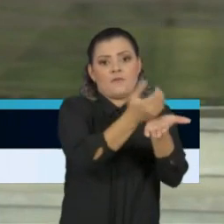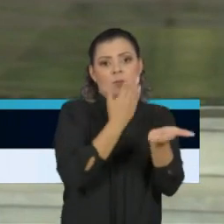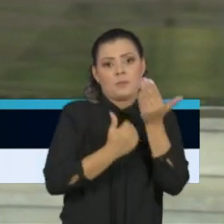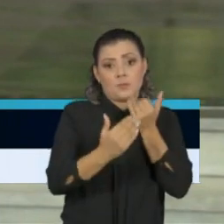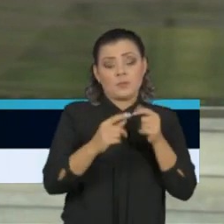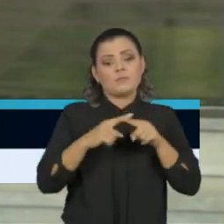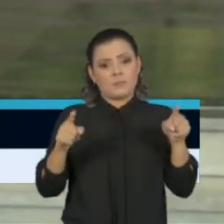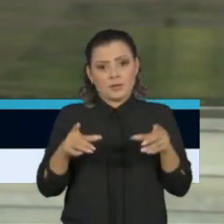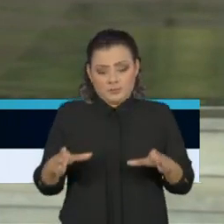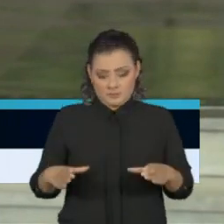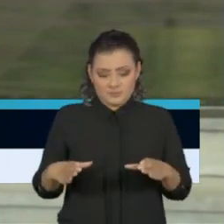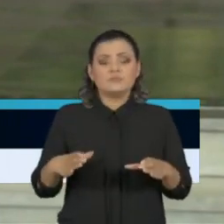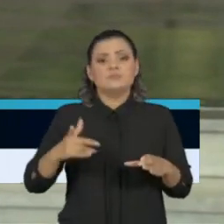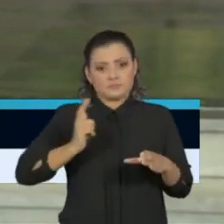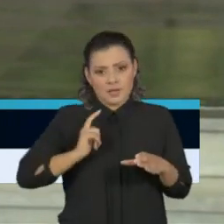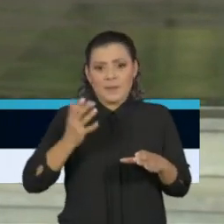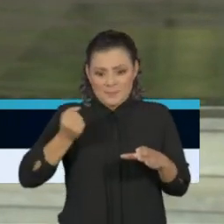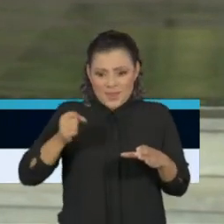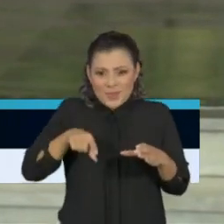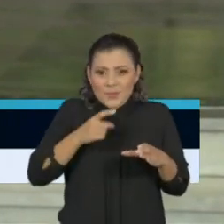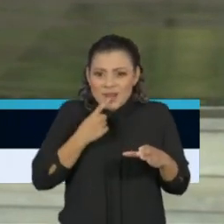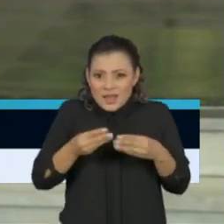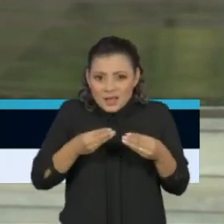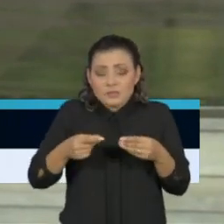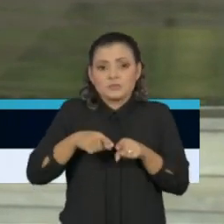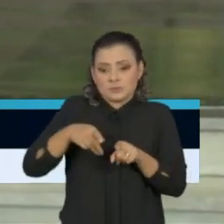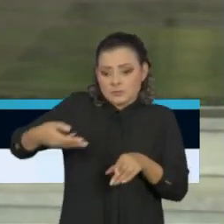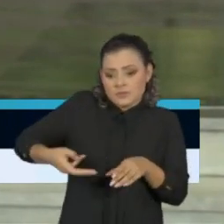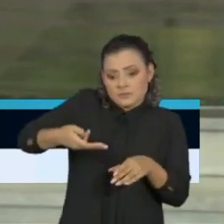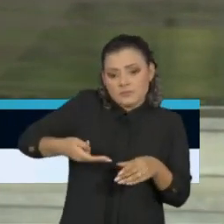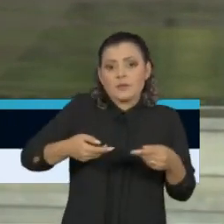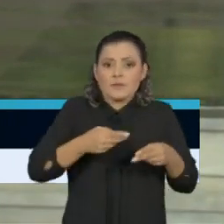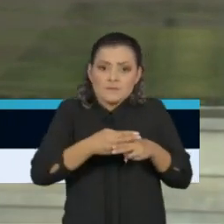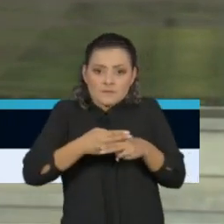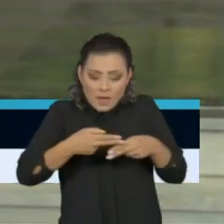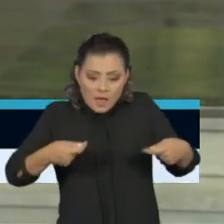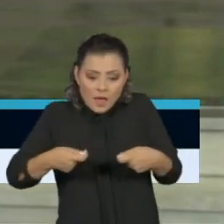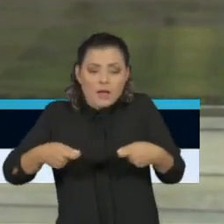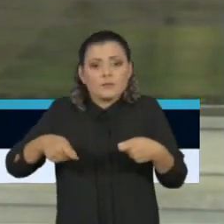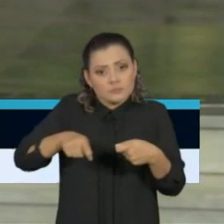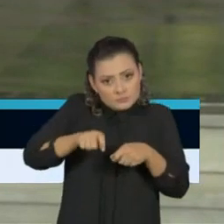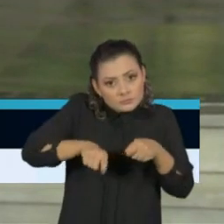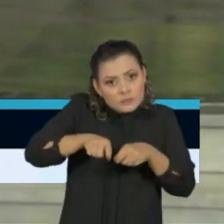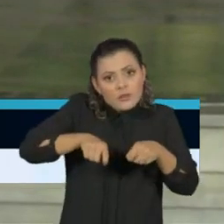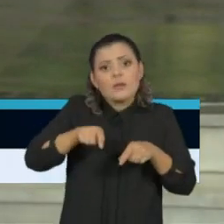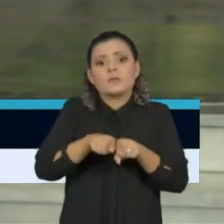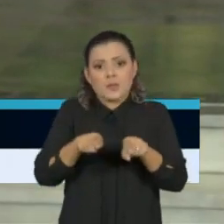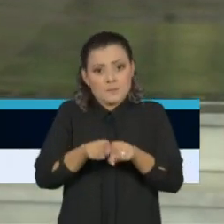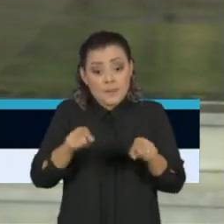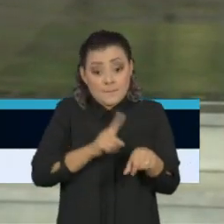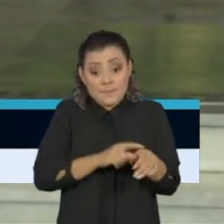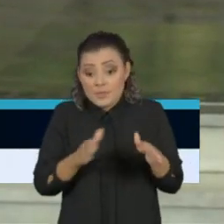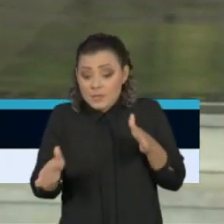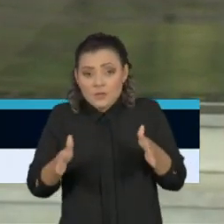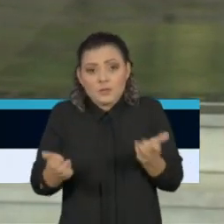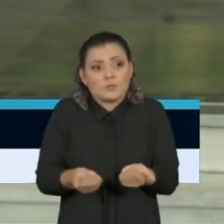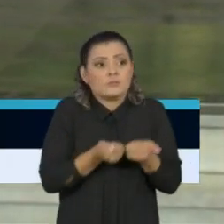embalagens descartáveis, incluindo garfos e facas plásticas, que durante este período